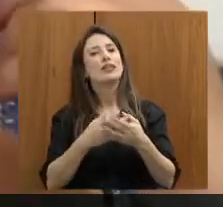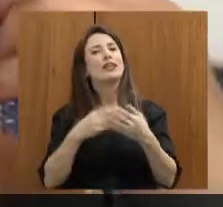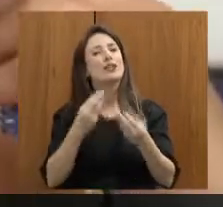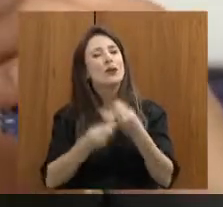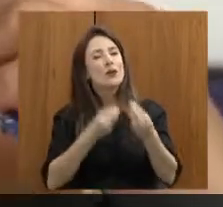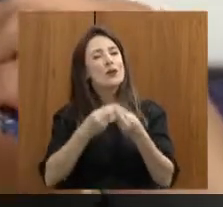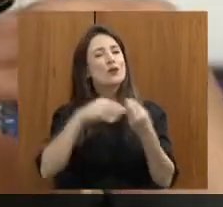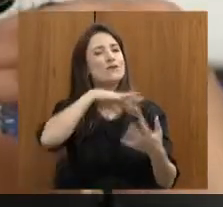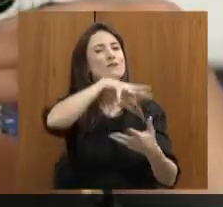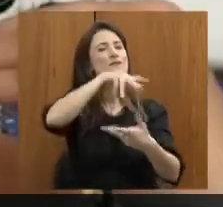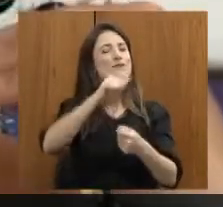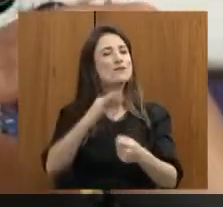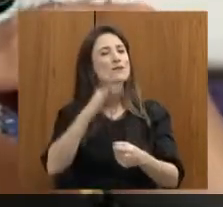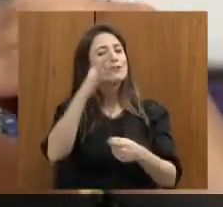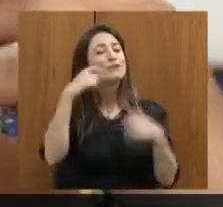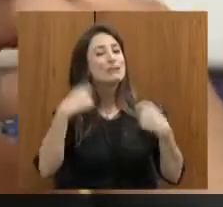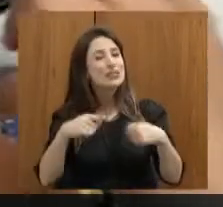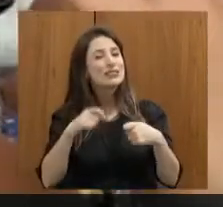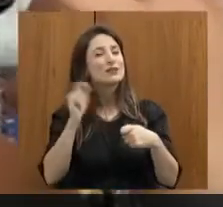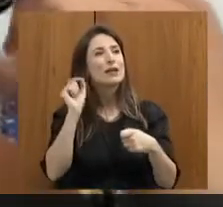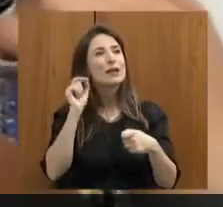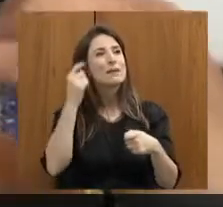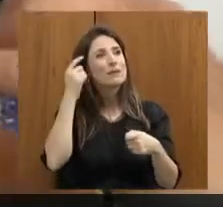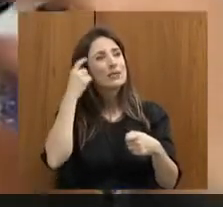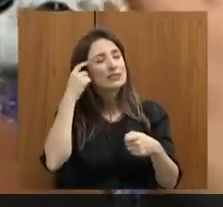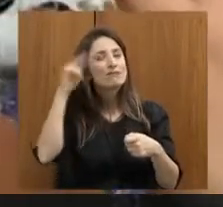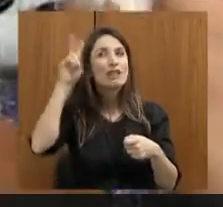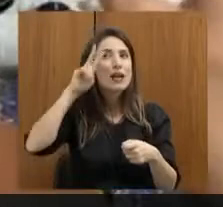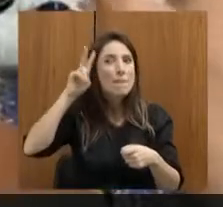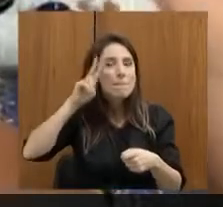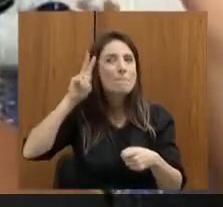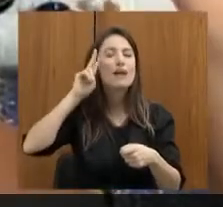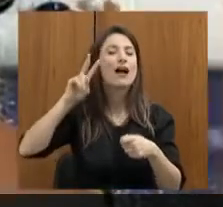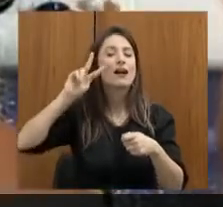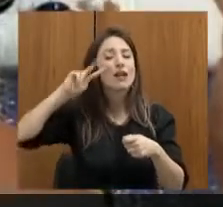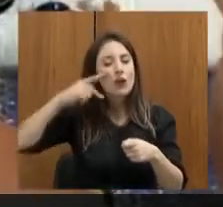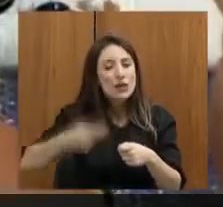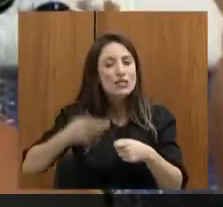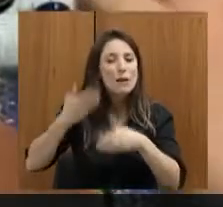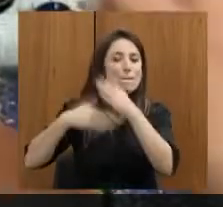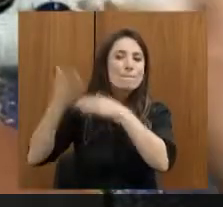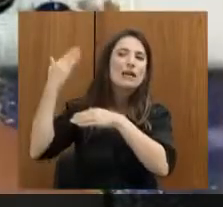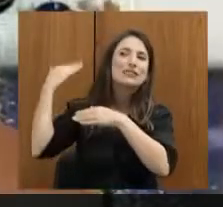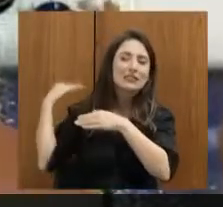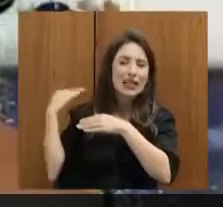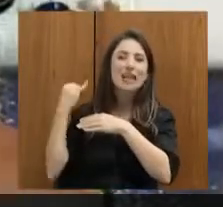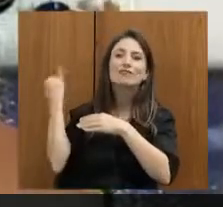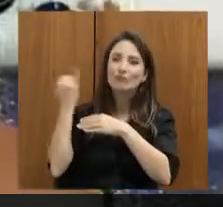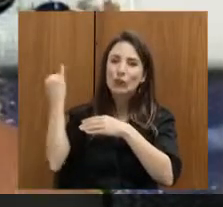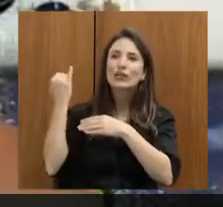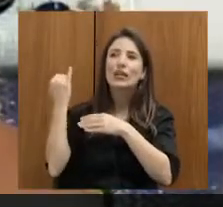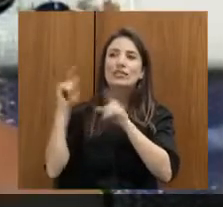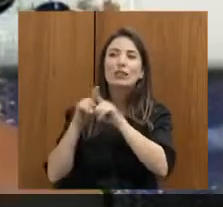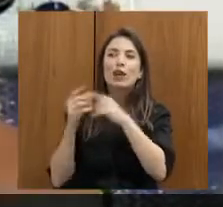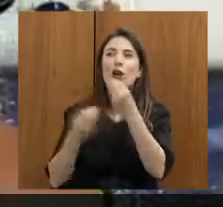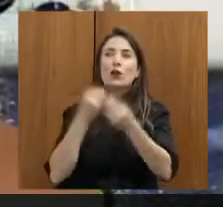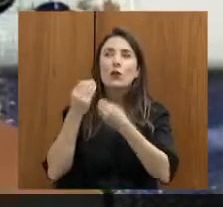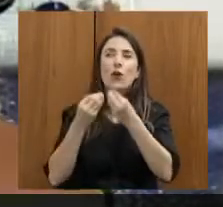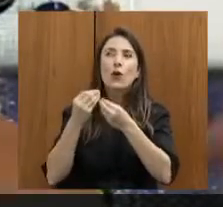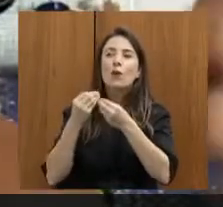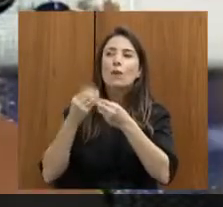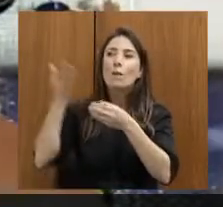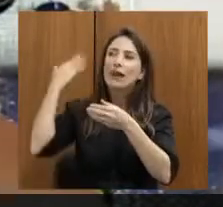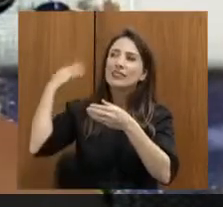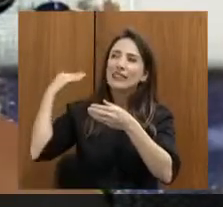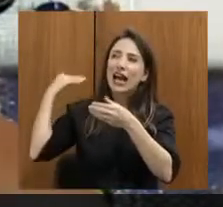que a gente possa preservar uma passado que a gente é tanta como é que se passado se expressa no nosso presente quando